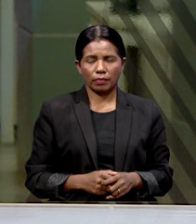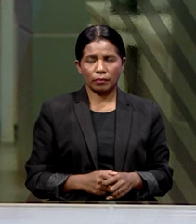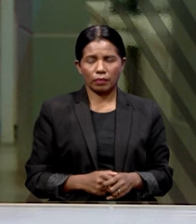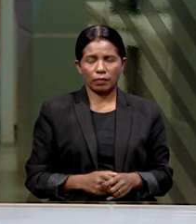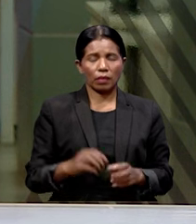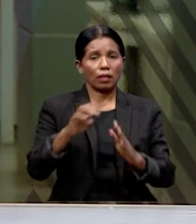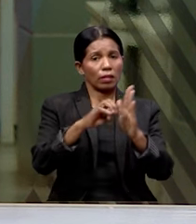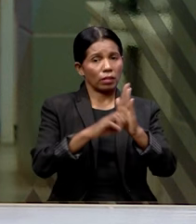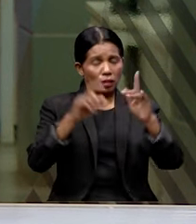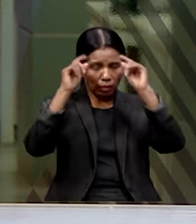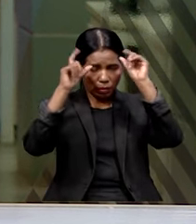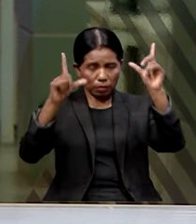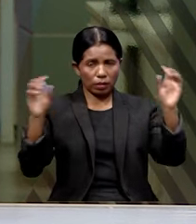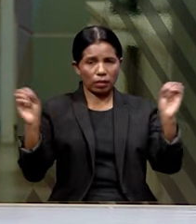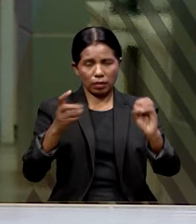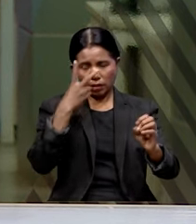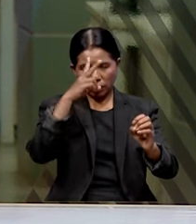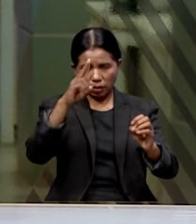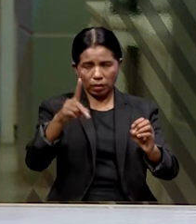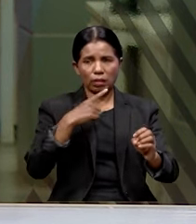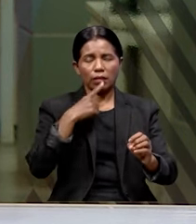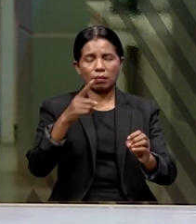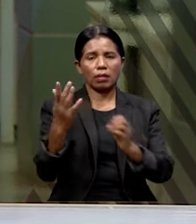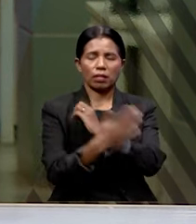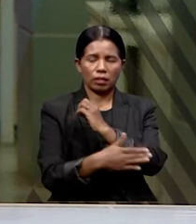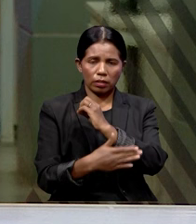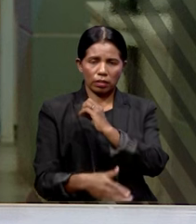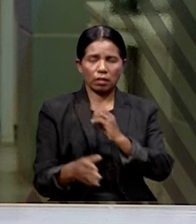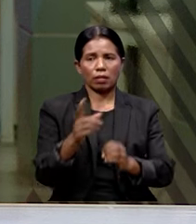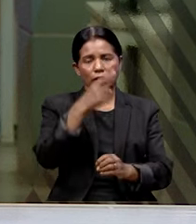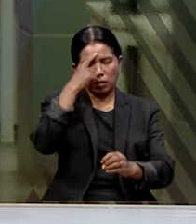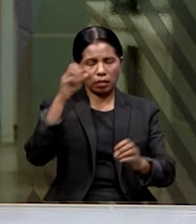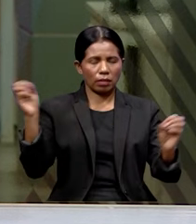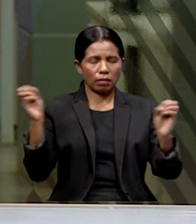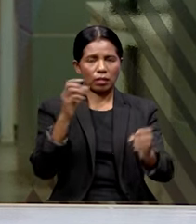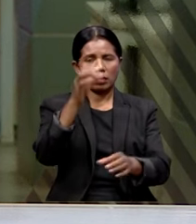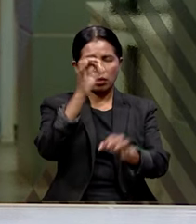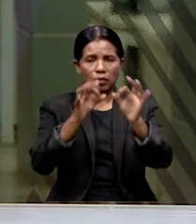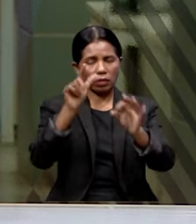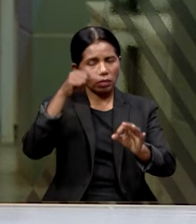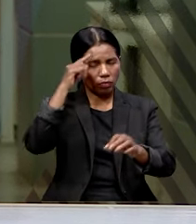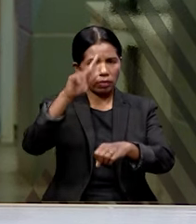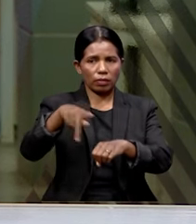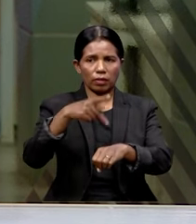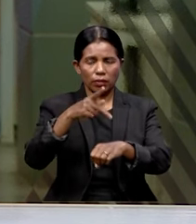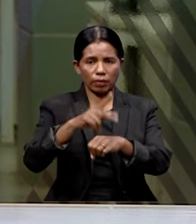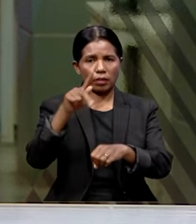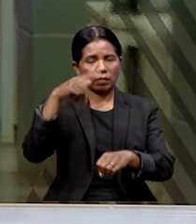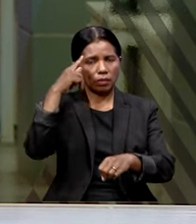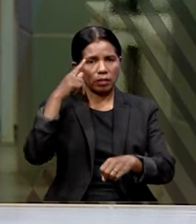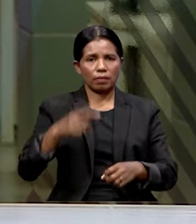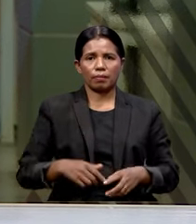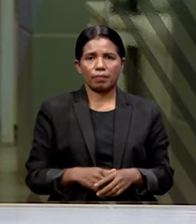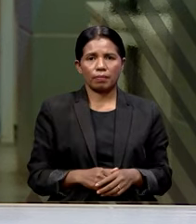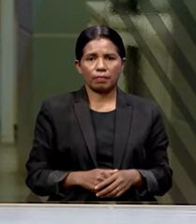Estar Timor-Leste, sela estrali, terno futeves, banha nação origem, tamba la garante governo filipino nia política.